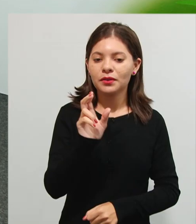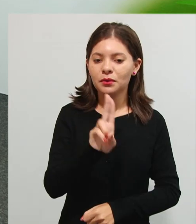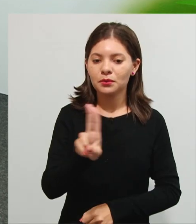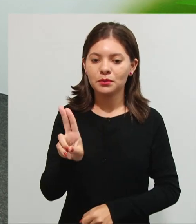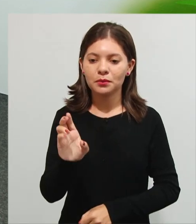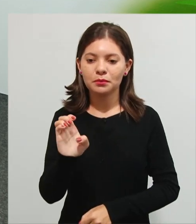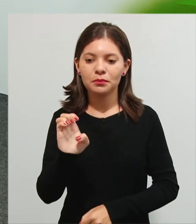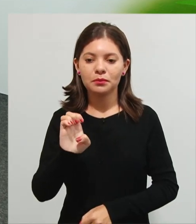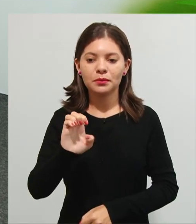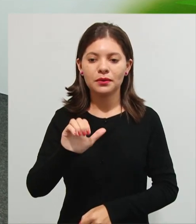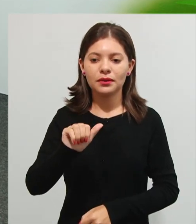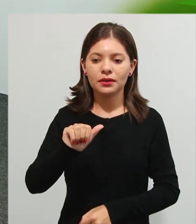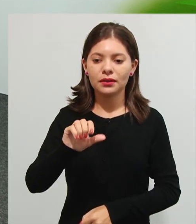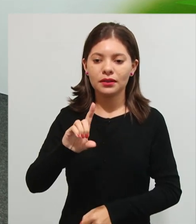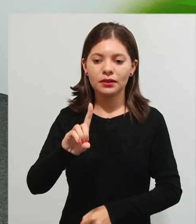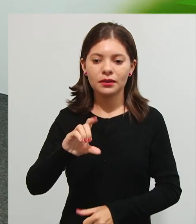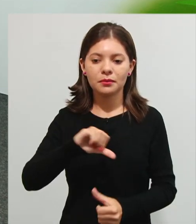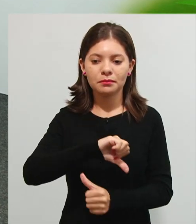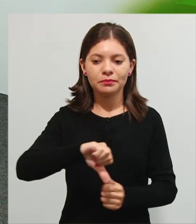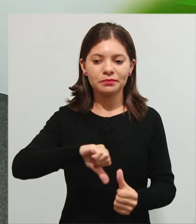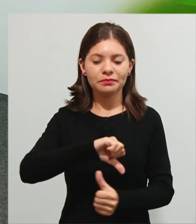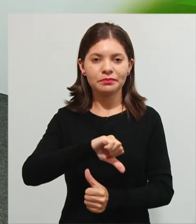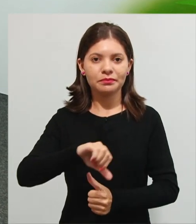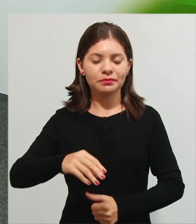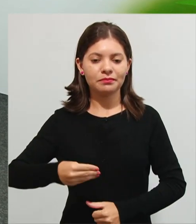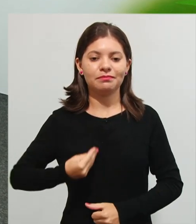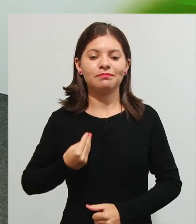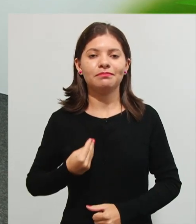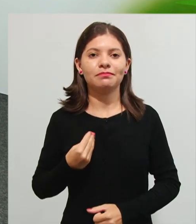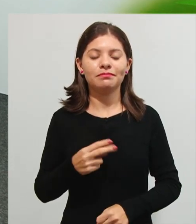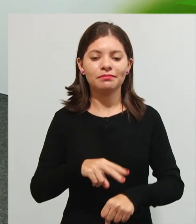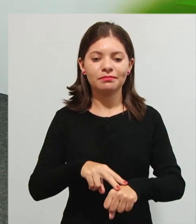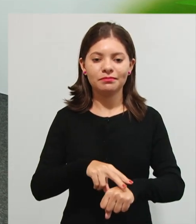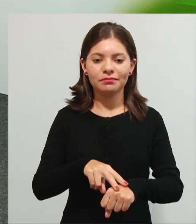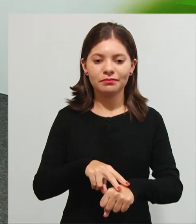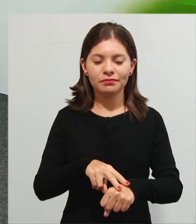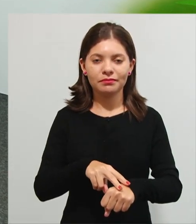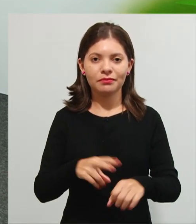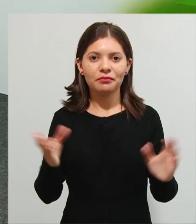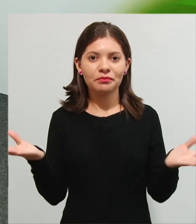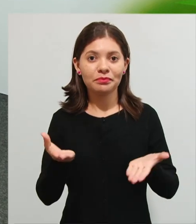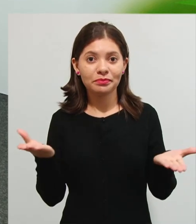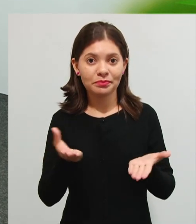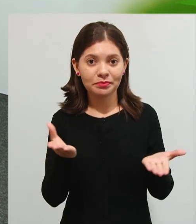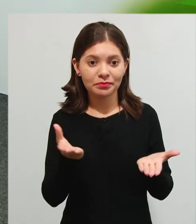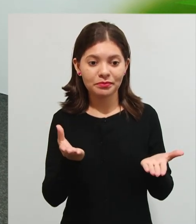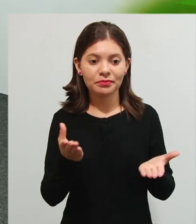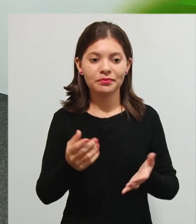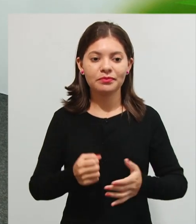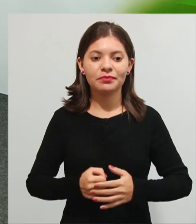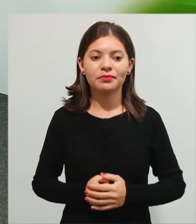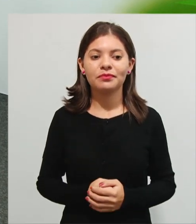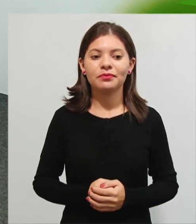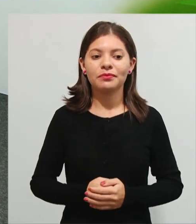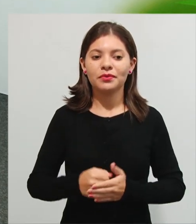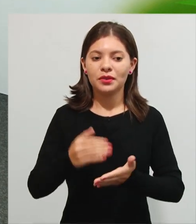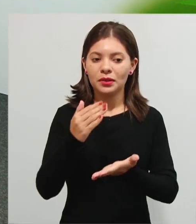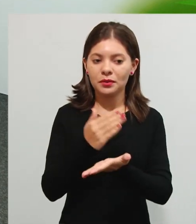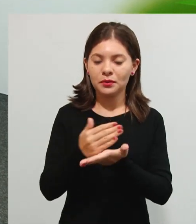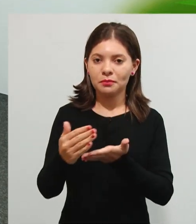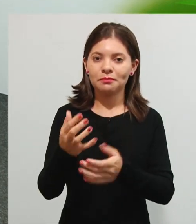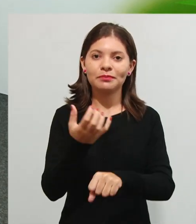nome EAD Mudando Realidades na cor verde, em tamanho grande. Bom, hoje nós vamos